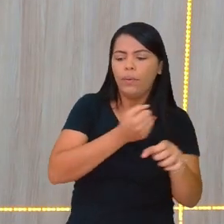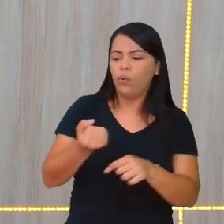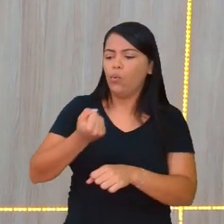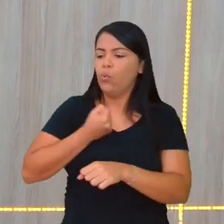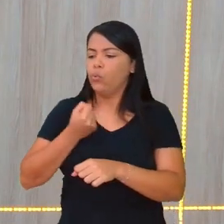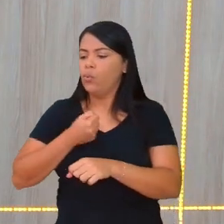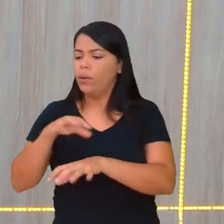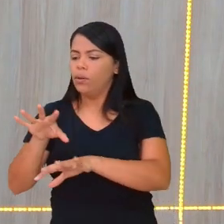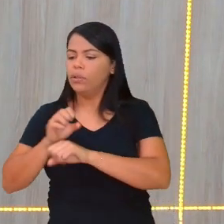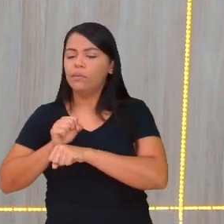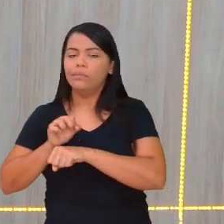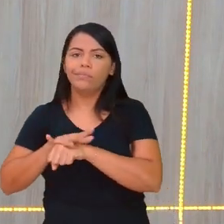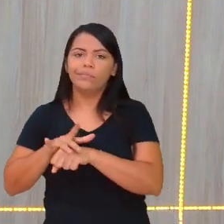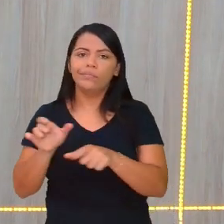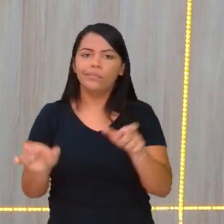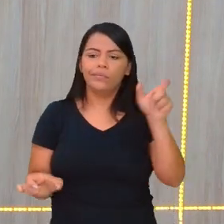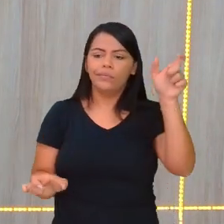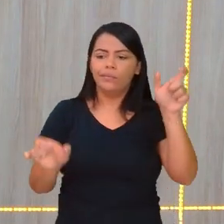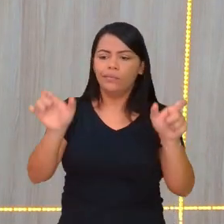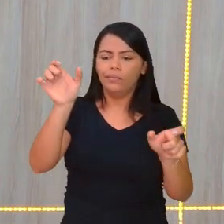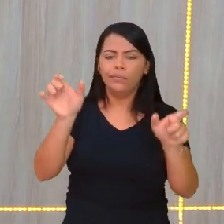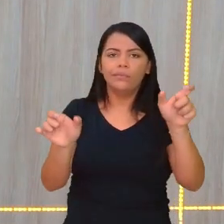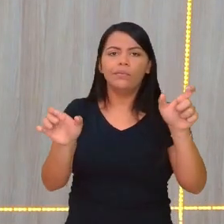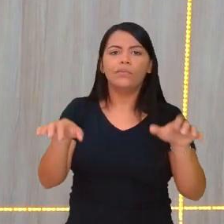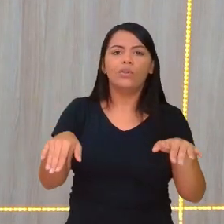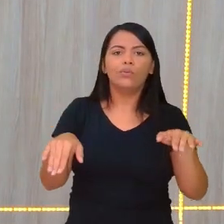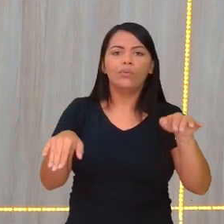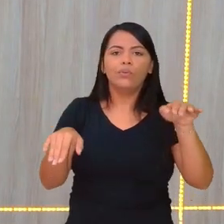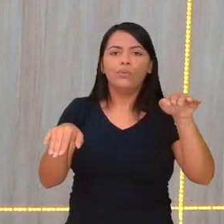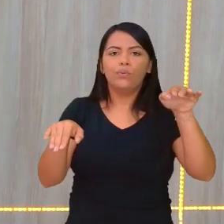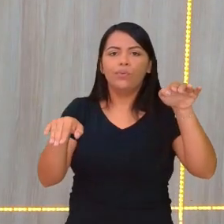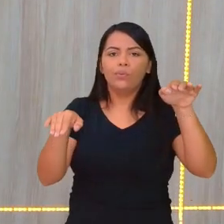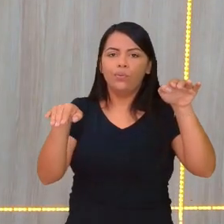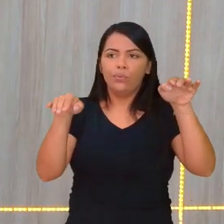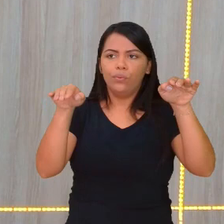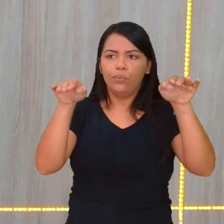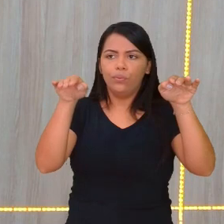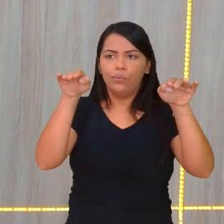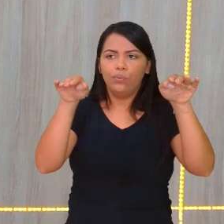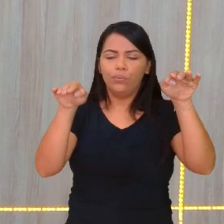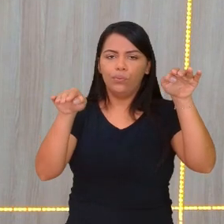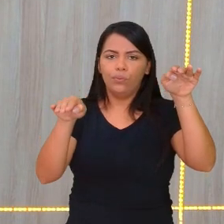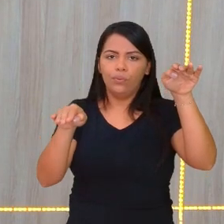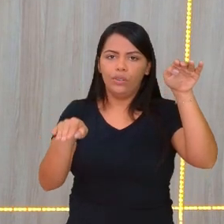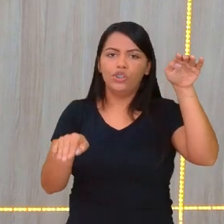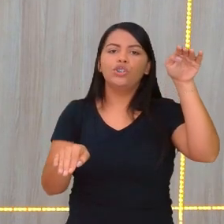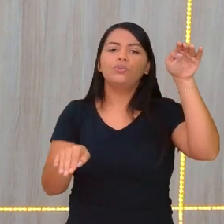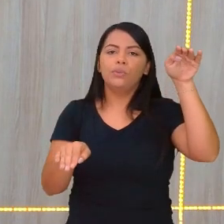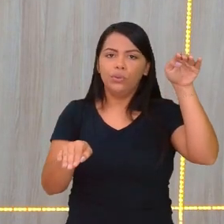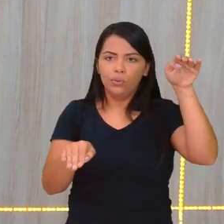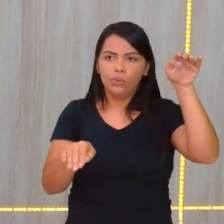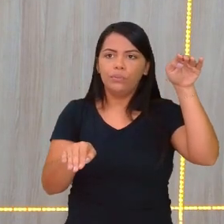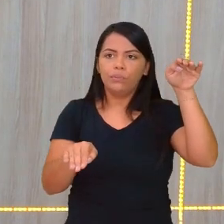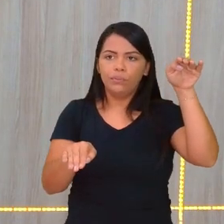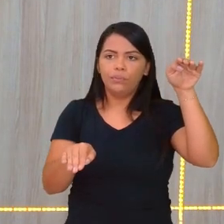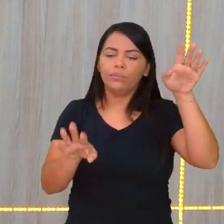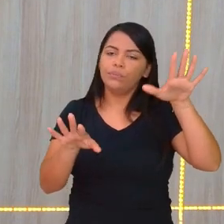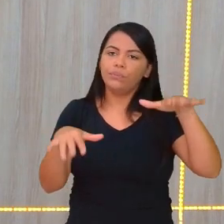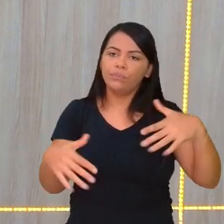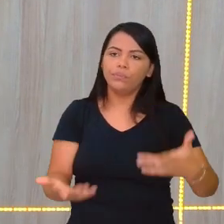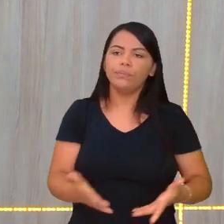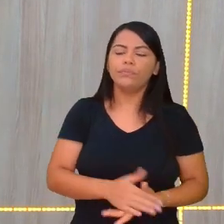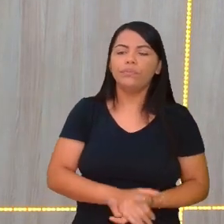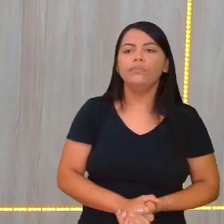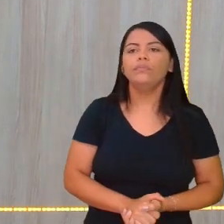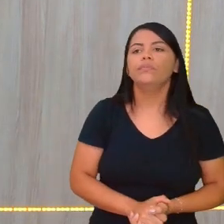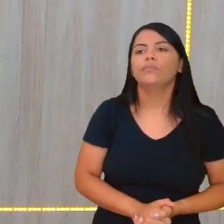de casos. Então, eu aumentei o número de precipitações, mas aqui eu diminuí o número de casos.